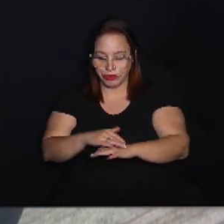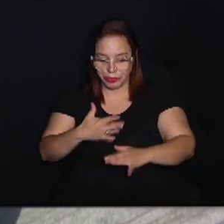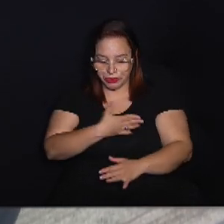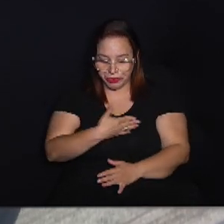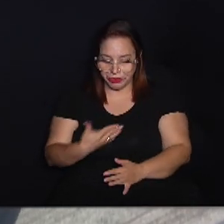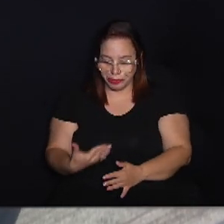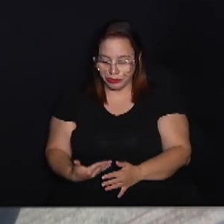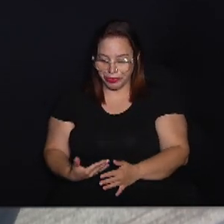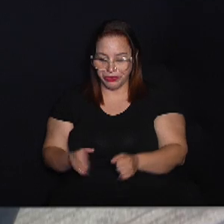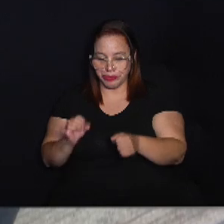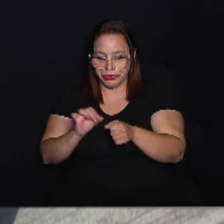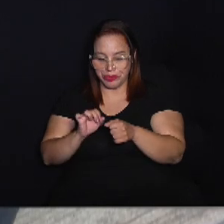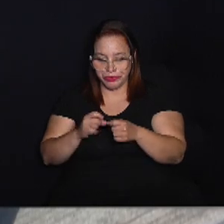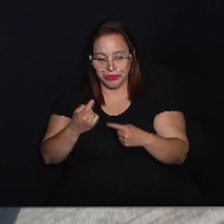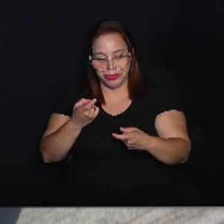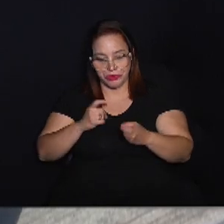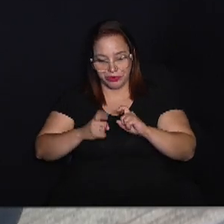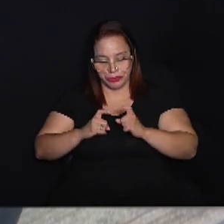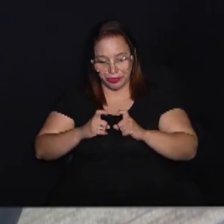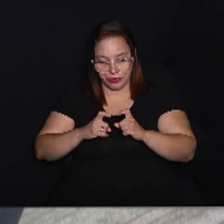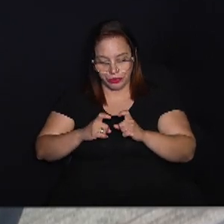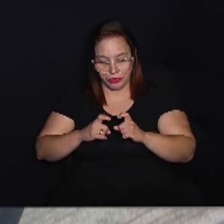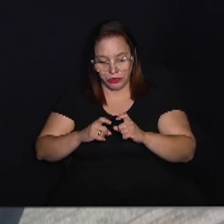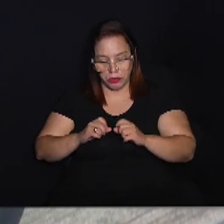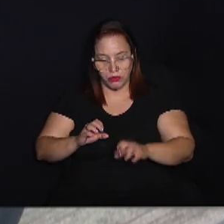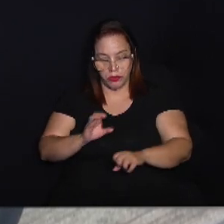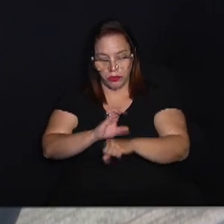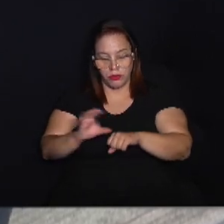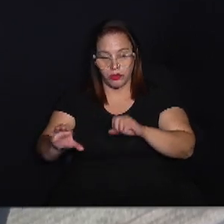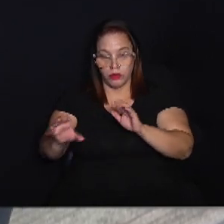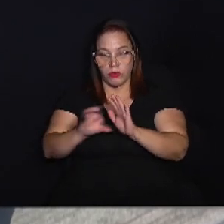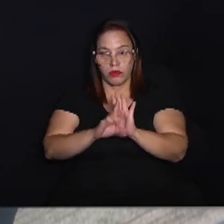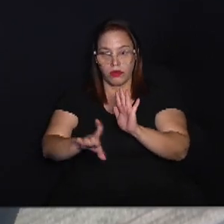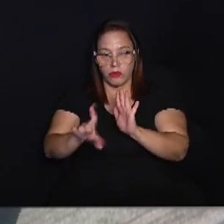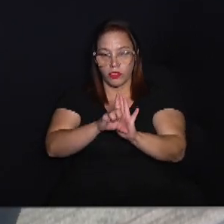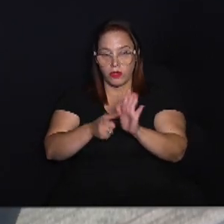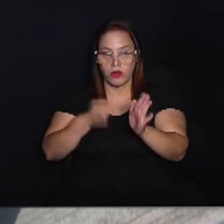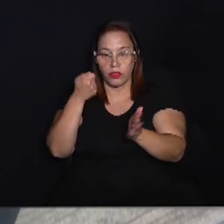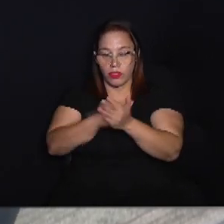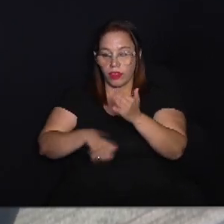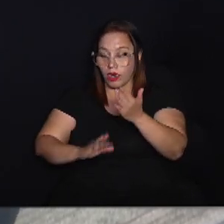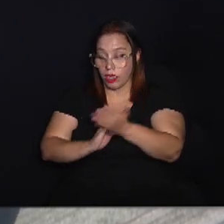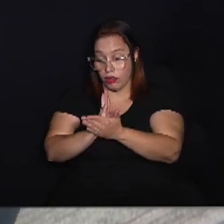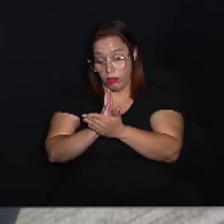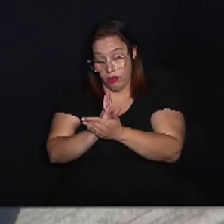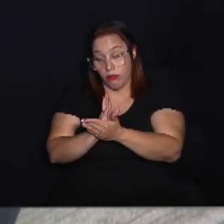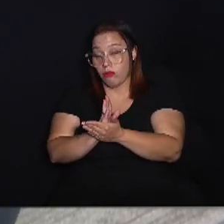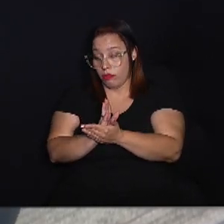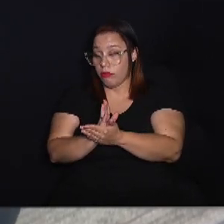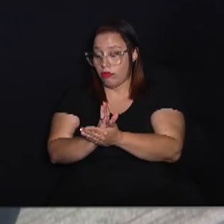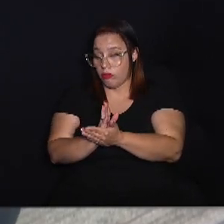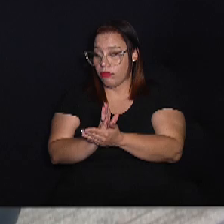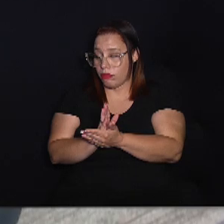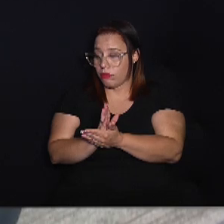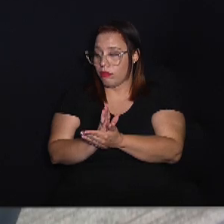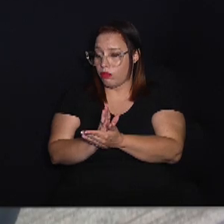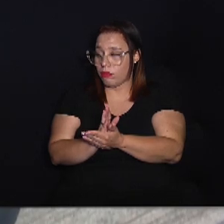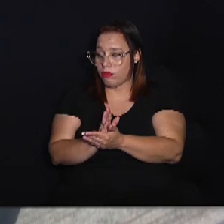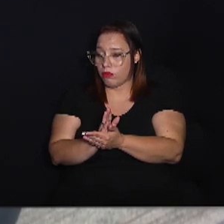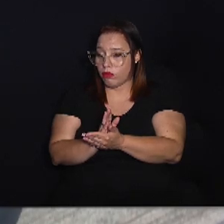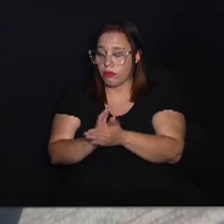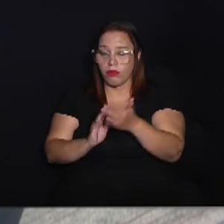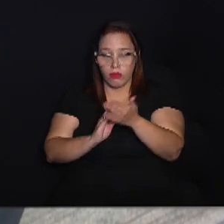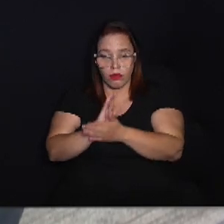nós faremos a reunião da Comissão de Legalidade, nós daremos o parecer, ele é legal, terá fatalmente o